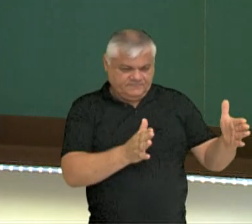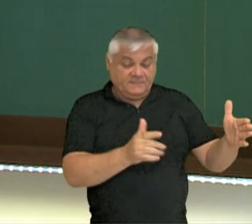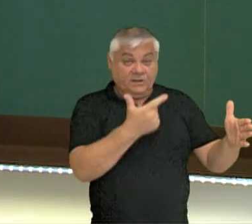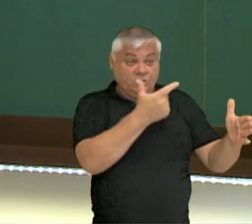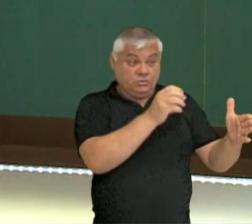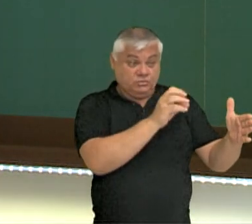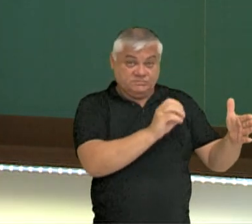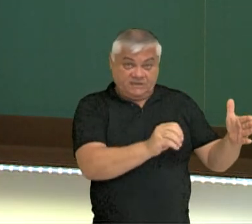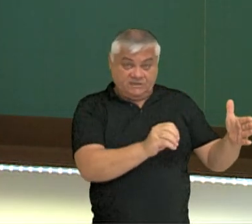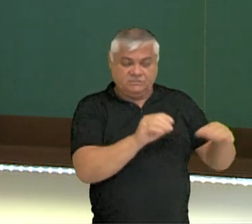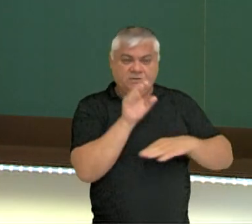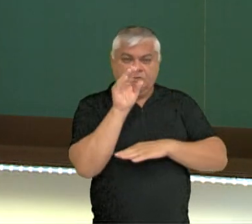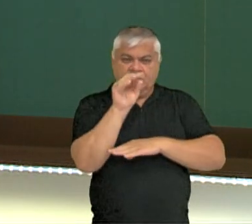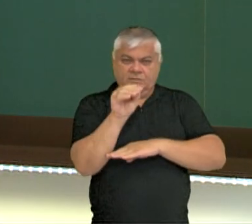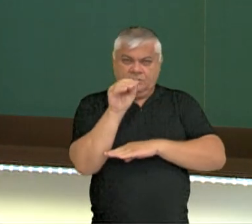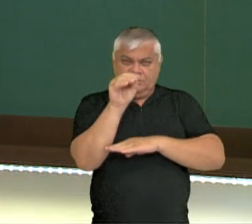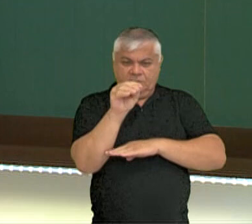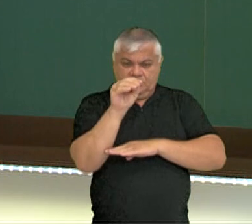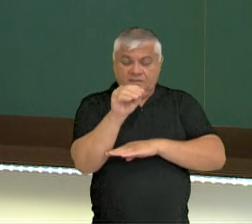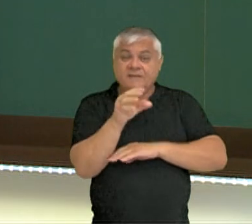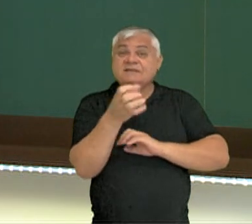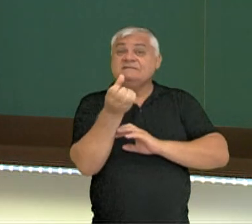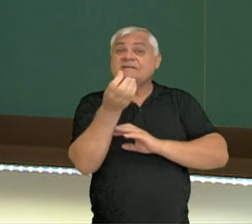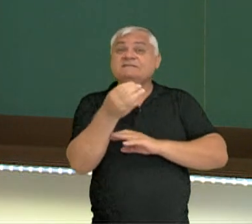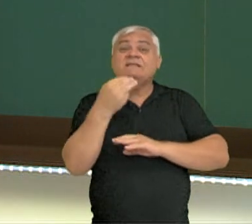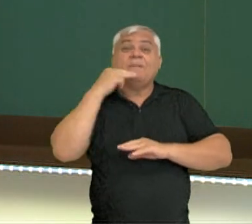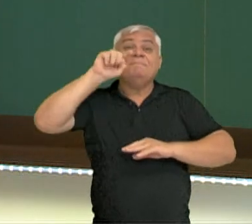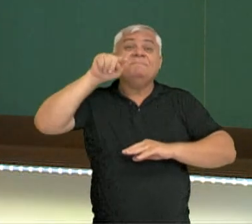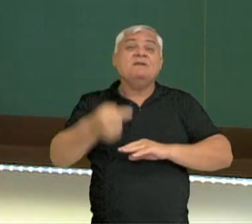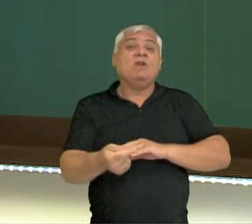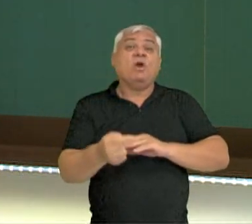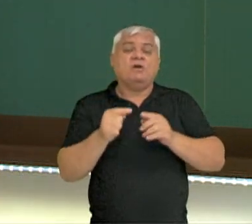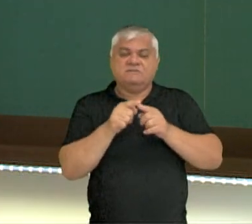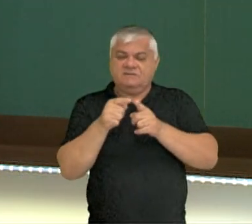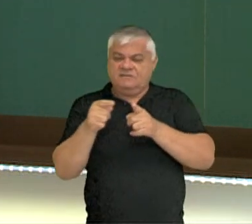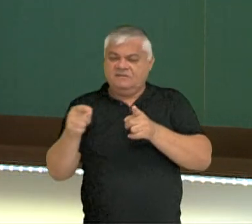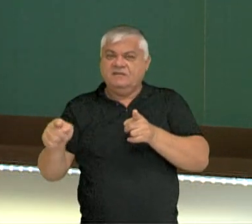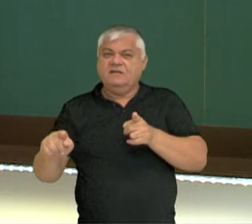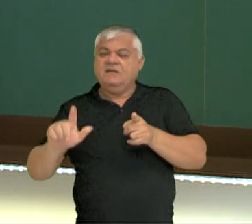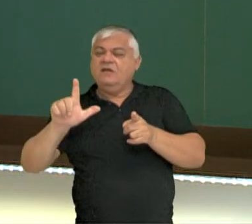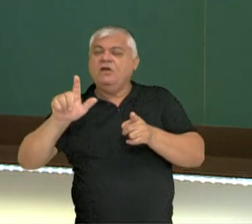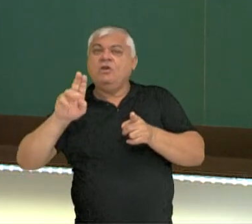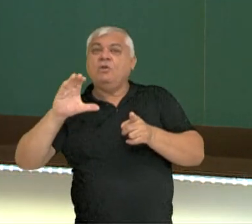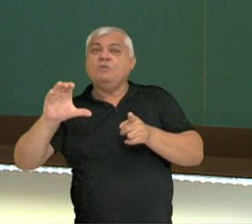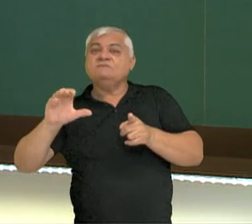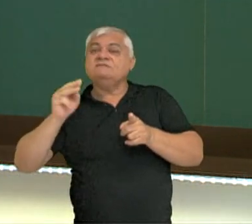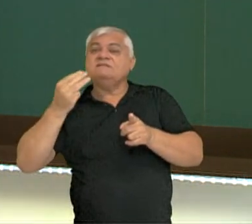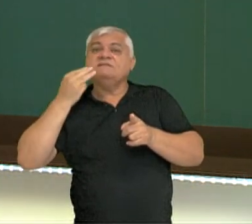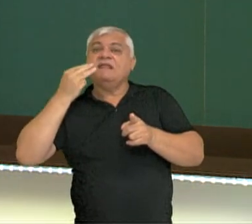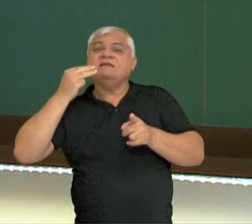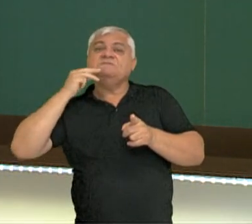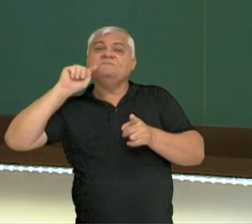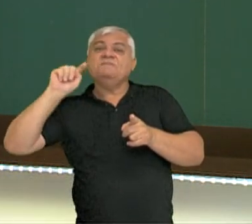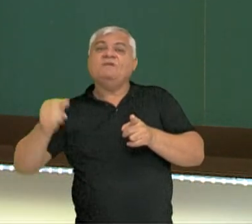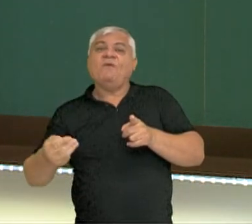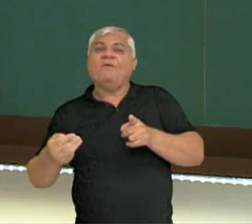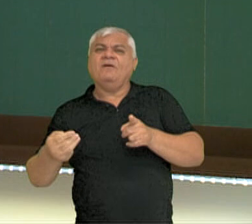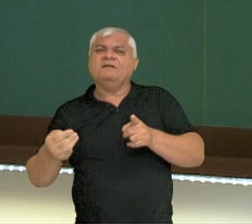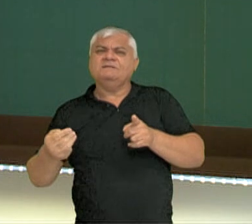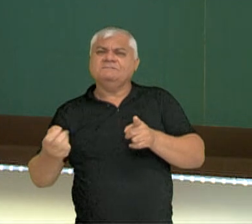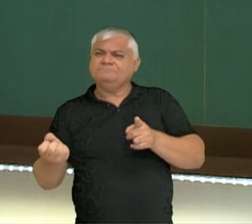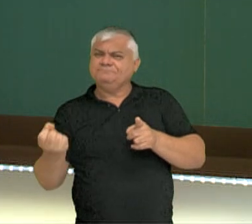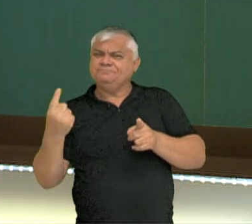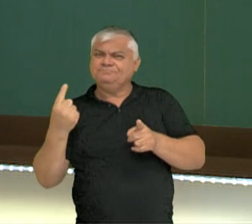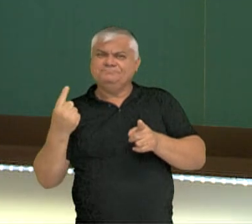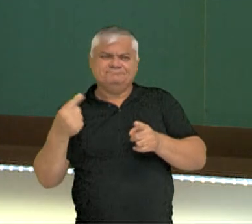anos, dinossauros extintos há 60 milhões de anos atrás, e a Lucy tem 3 milhões de anos. Não batem, são